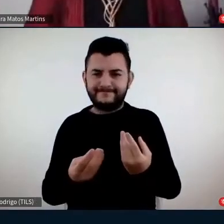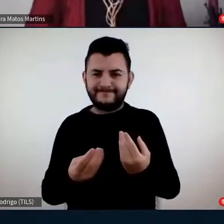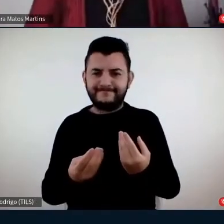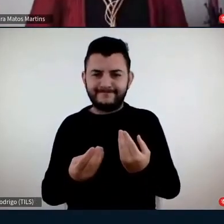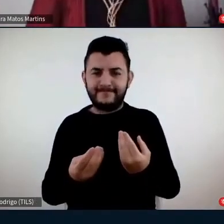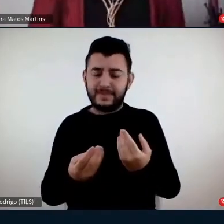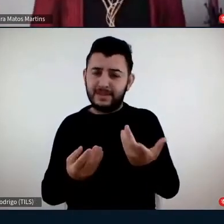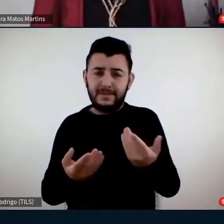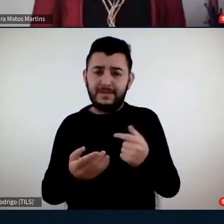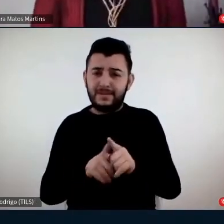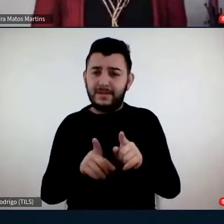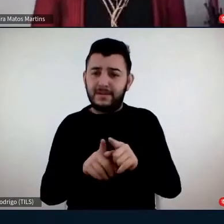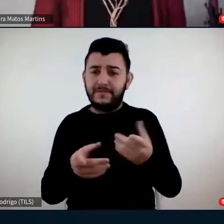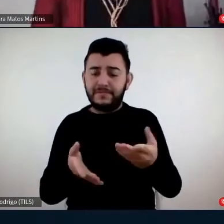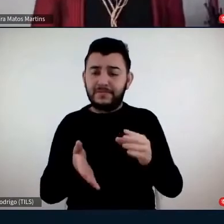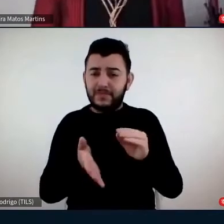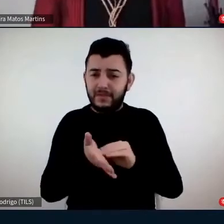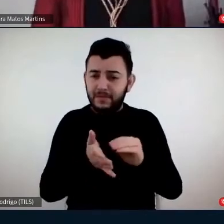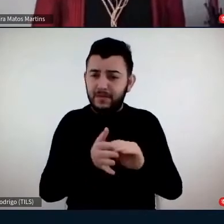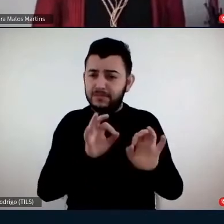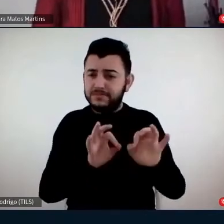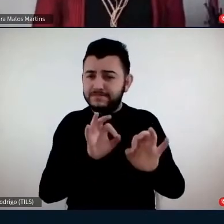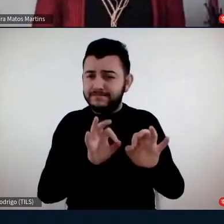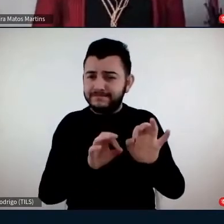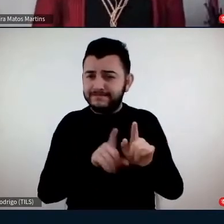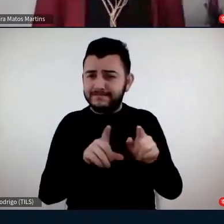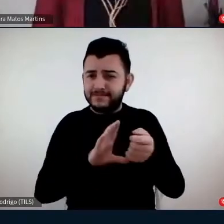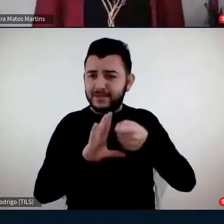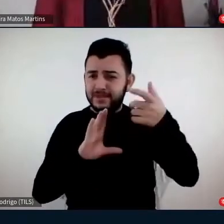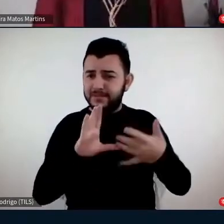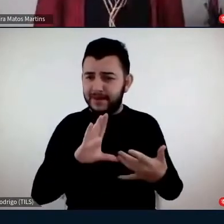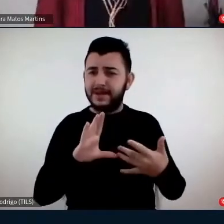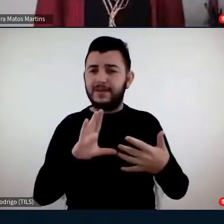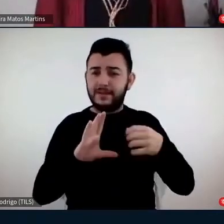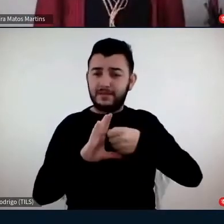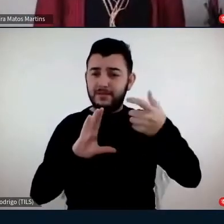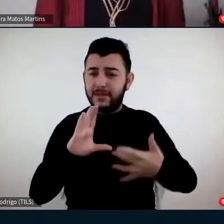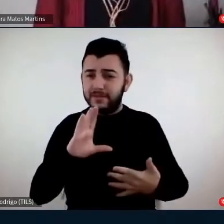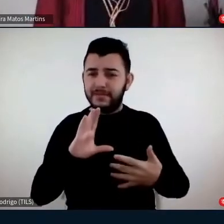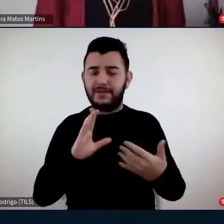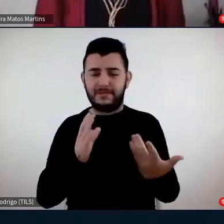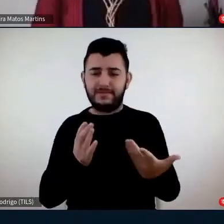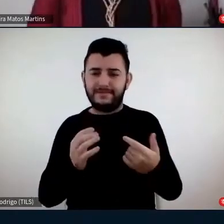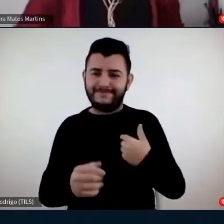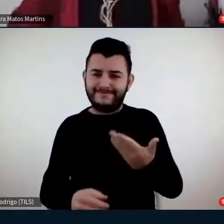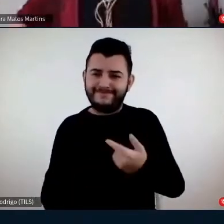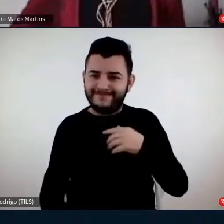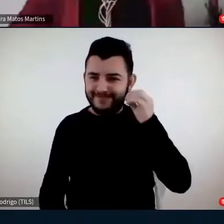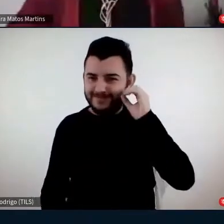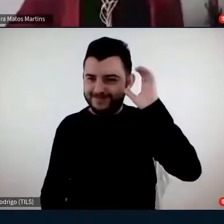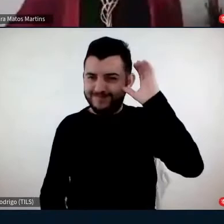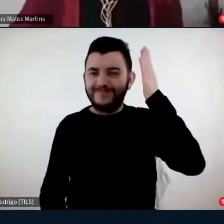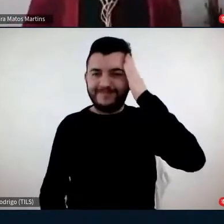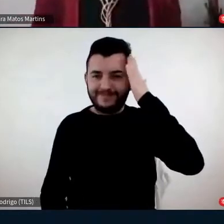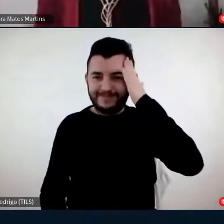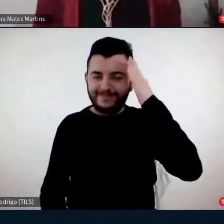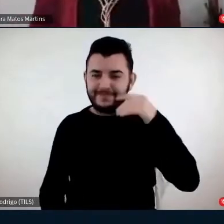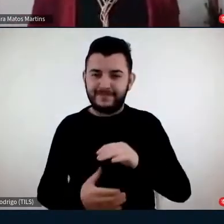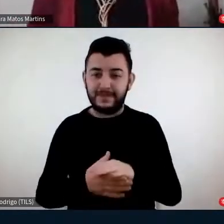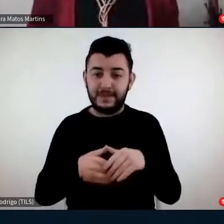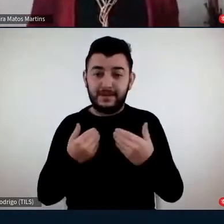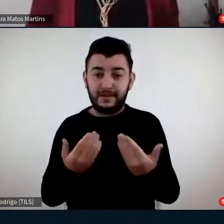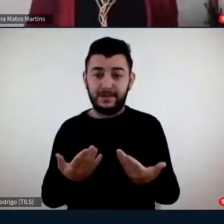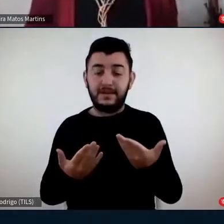aspectos, né? Pelo conhecimento que você tem hoje. E aí, você traz isso